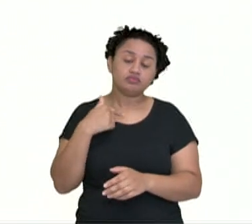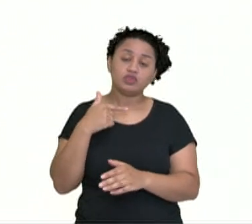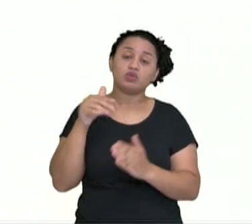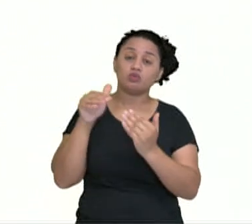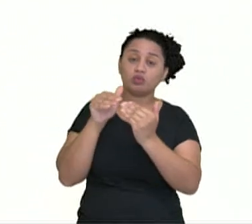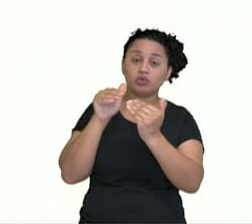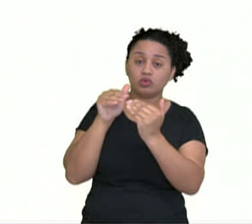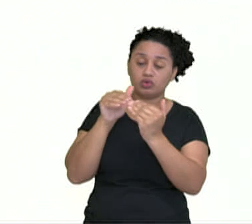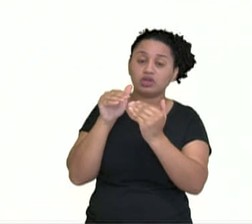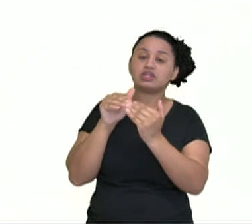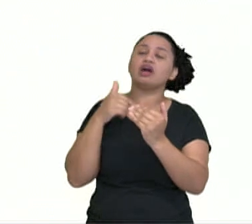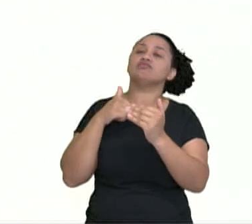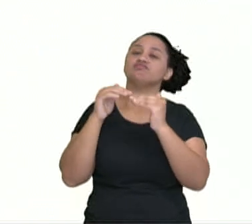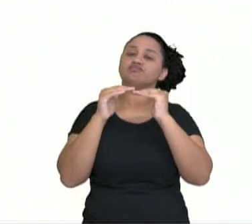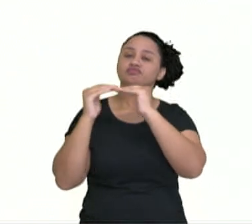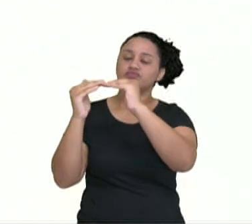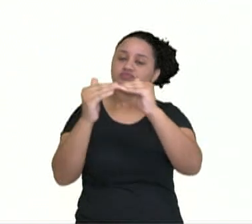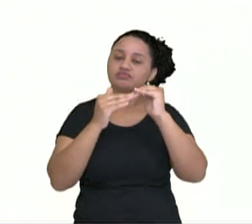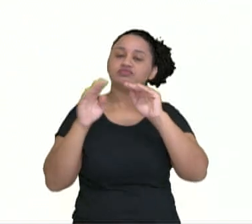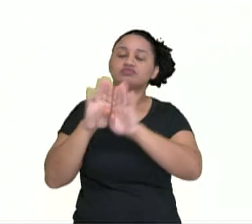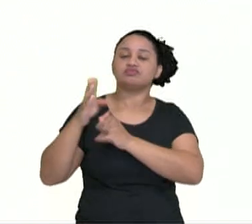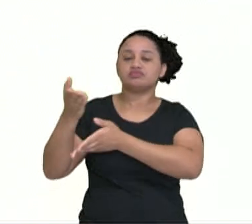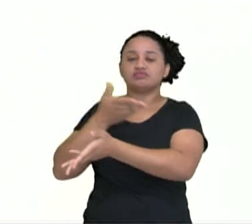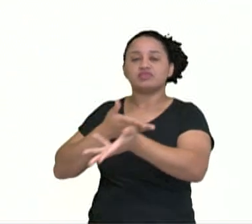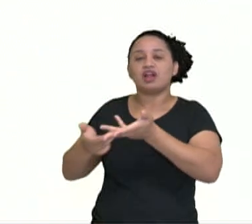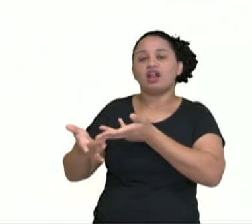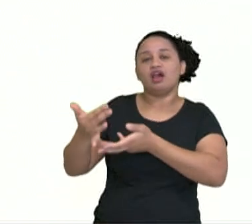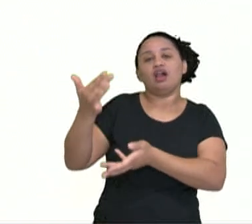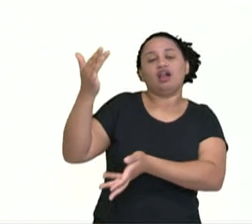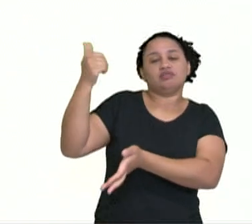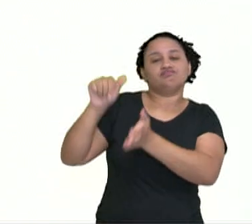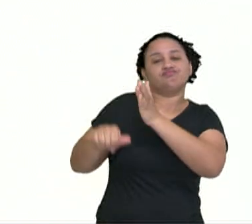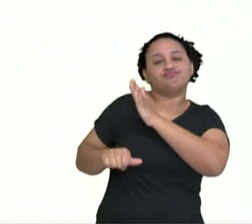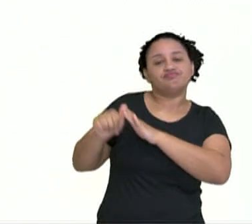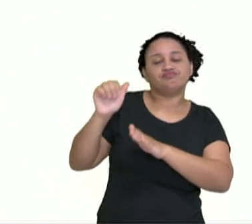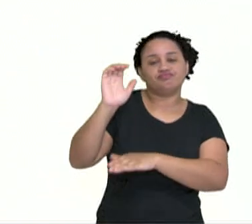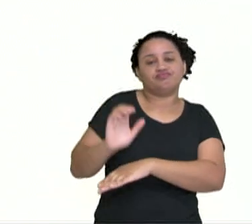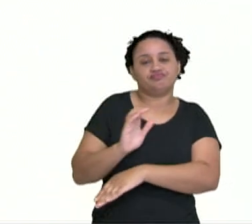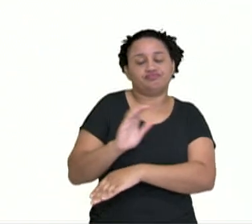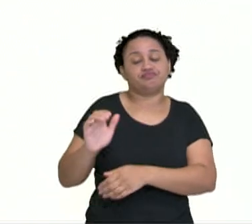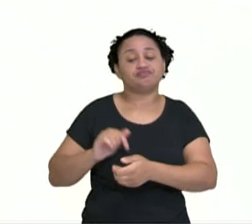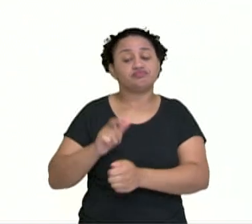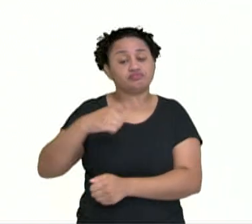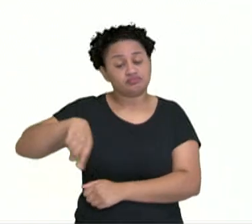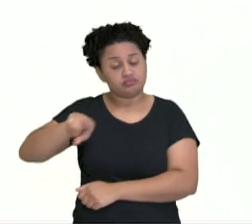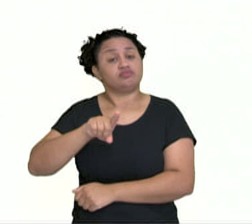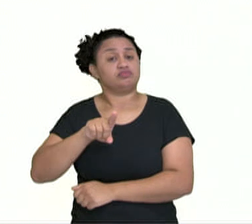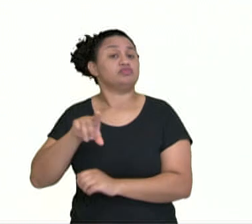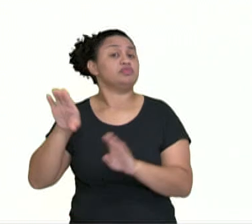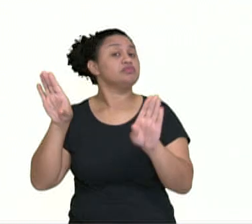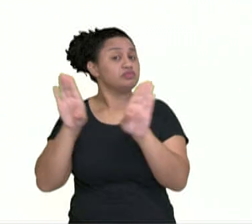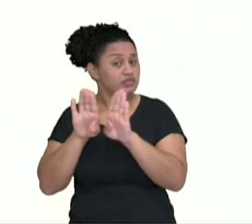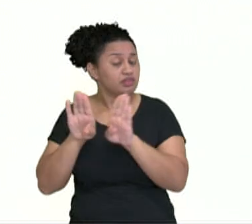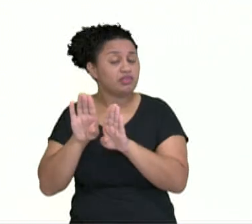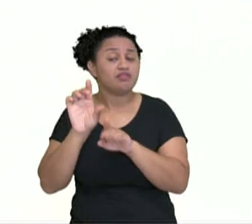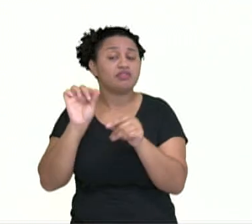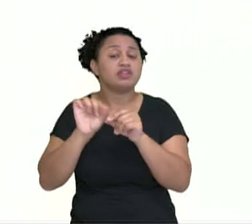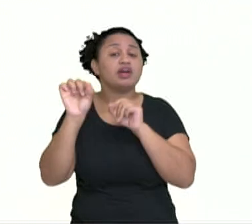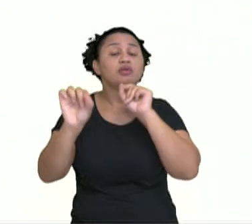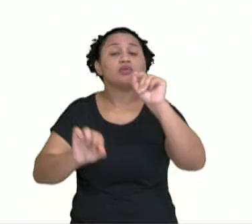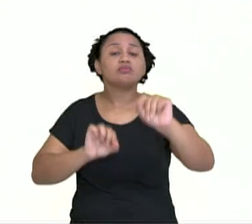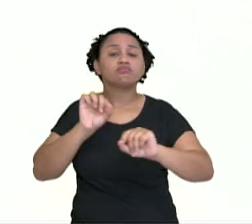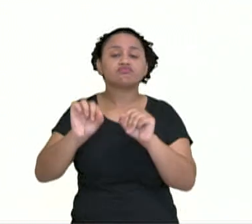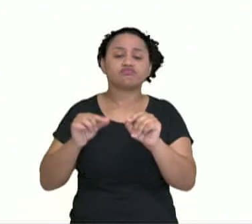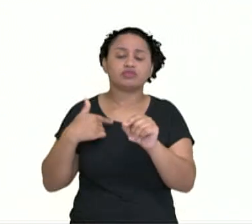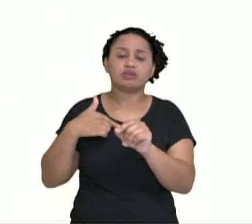retorno aos ideais de igualdade e fraternidade dos primeiros cristãos. Os cavadores, eles chegaram, inclusive,